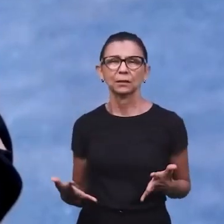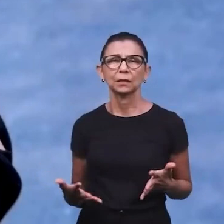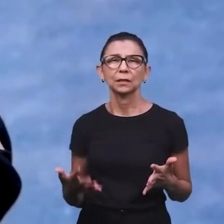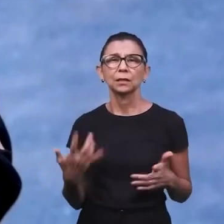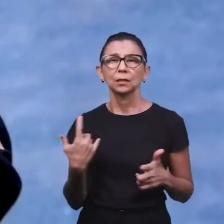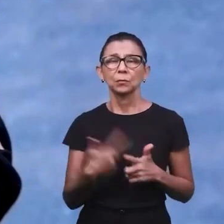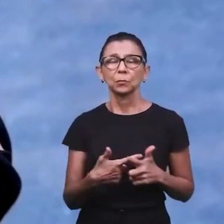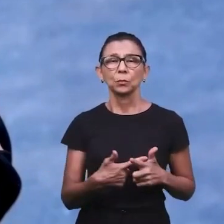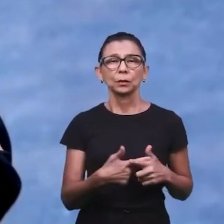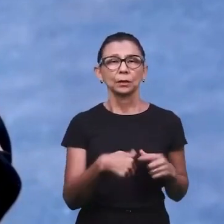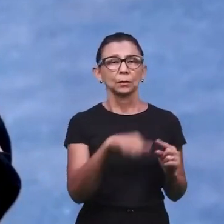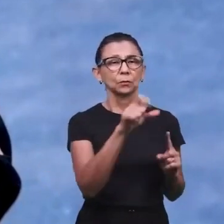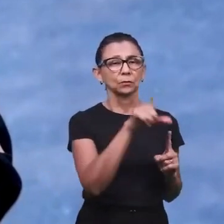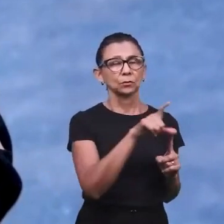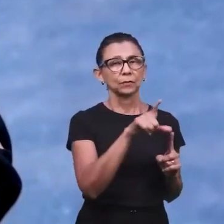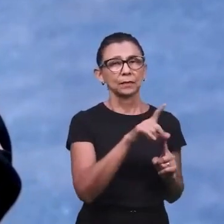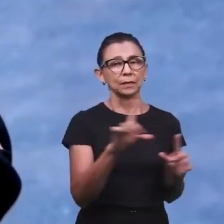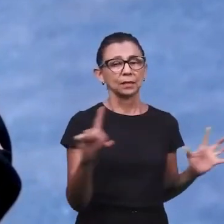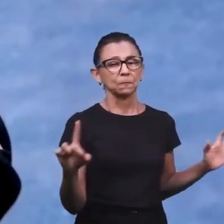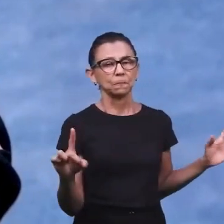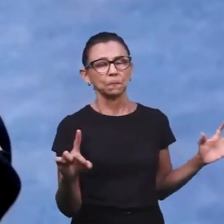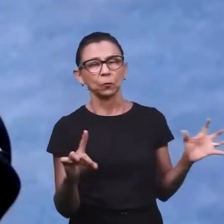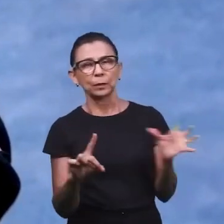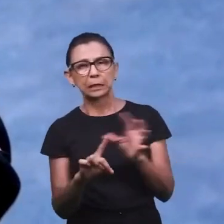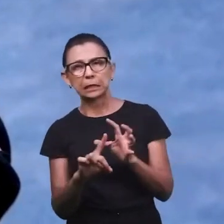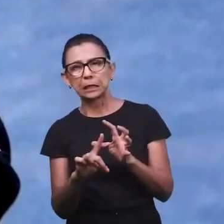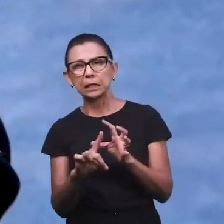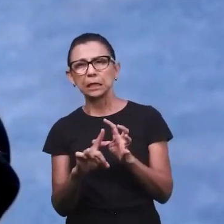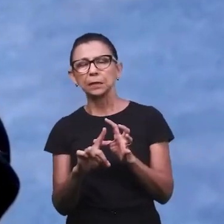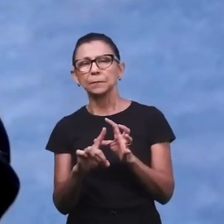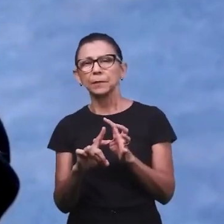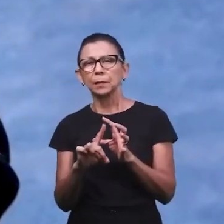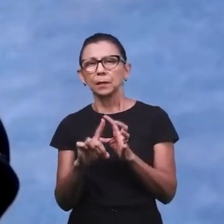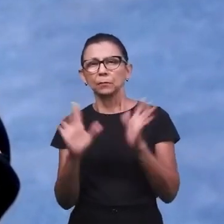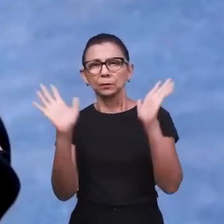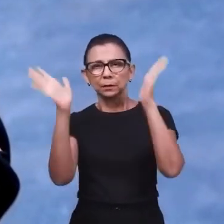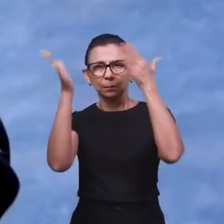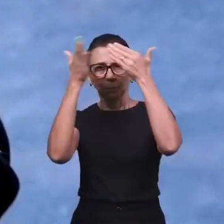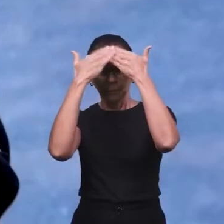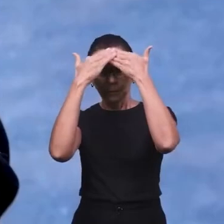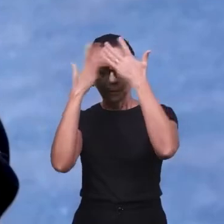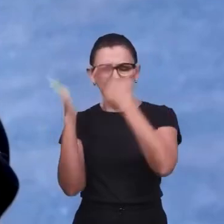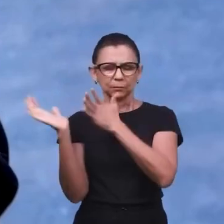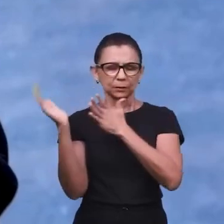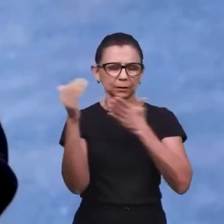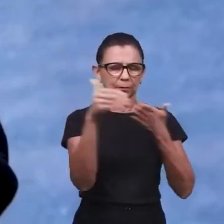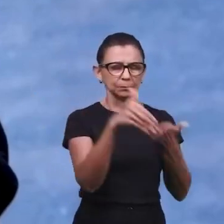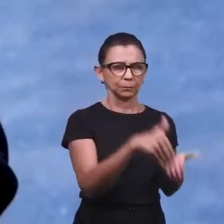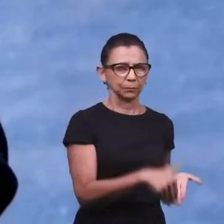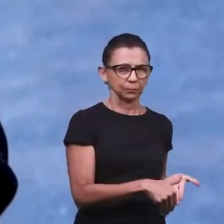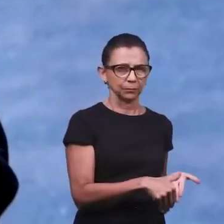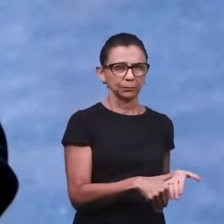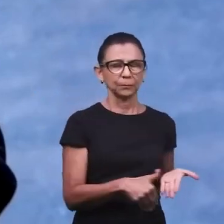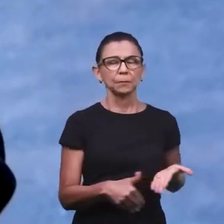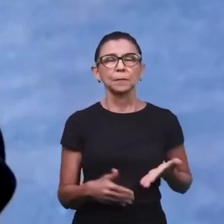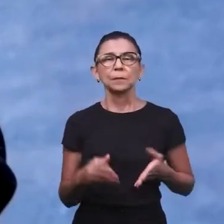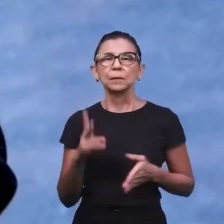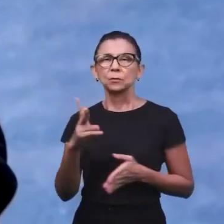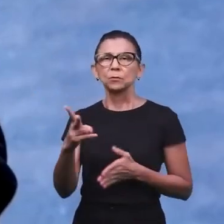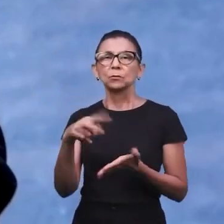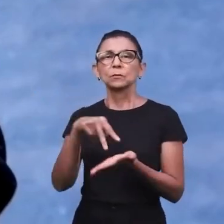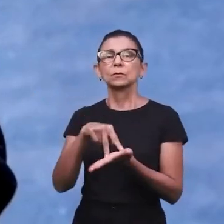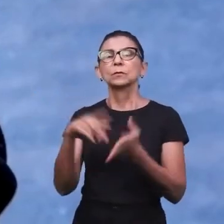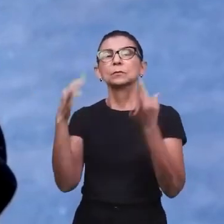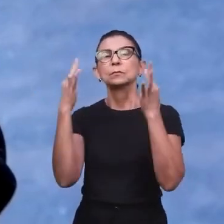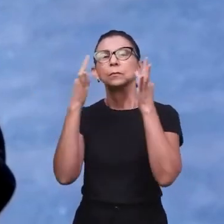cegados pelo deus desse século mas que você tem a luz da revelação de Deus pelo seu testemunho pela sua palavra pelo seu trabalho